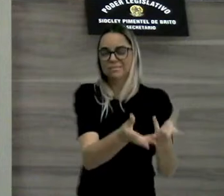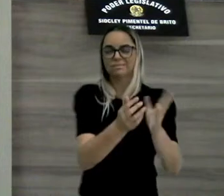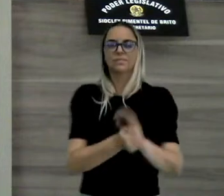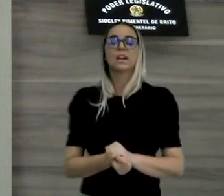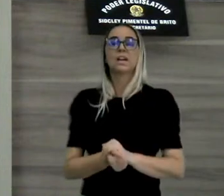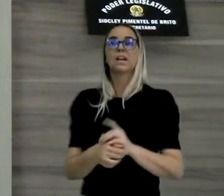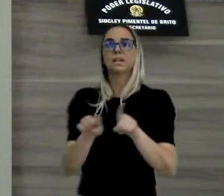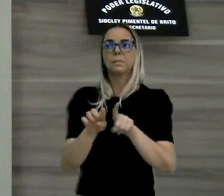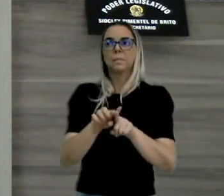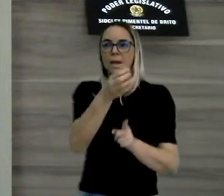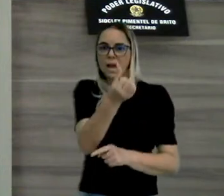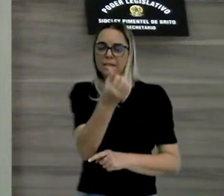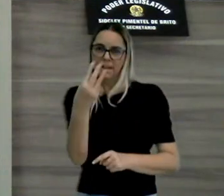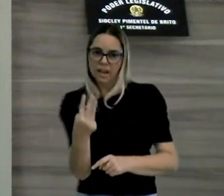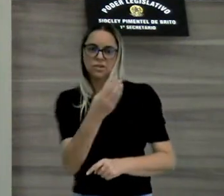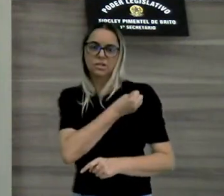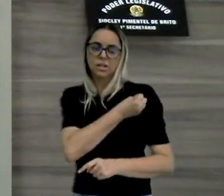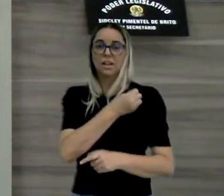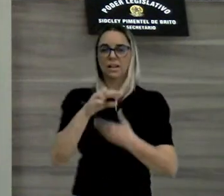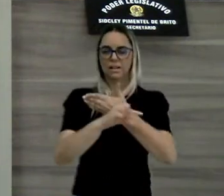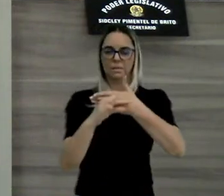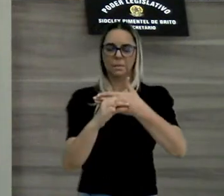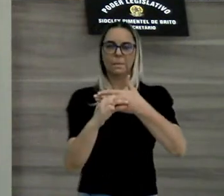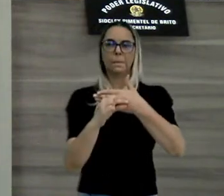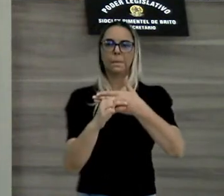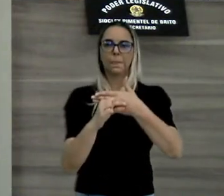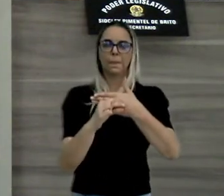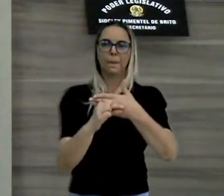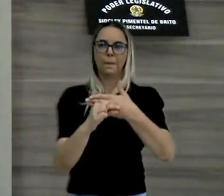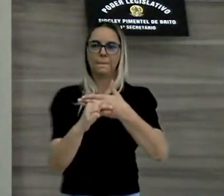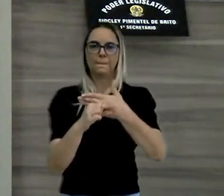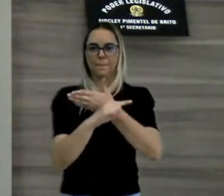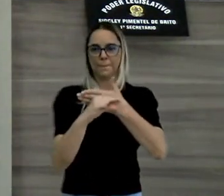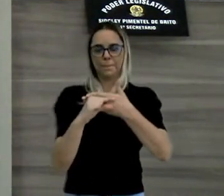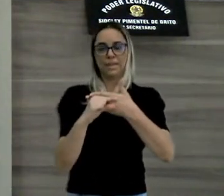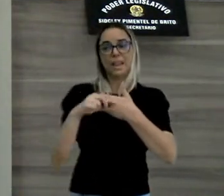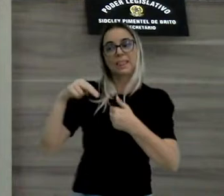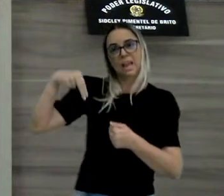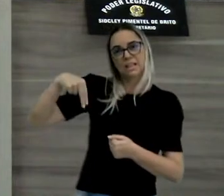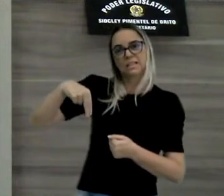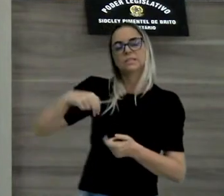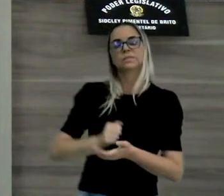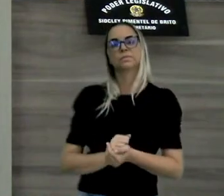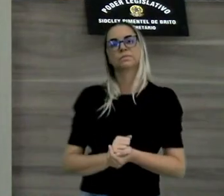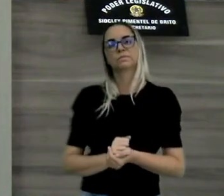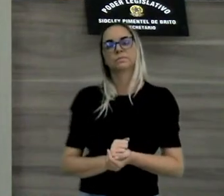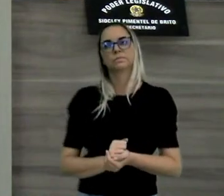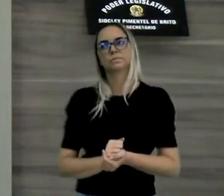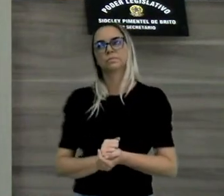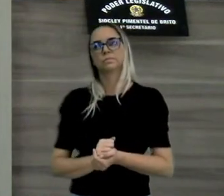número 63/22 de autoria do vereador da vereadora Rosinei Lima de